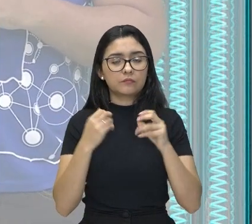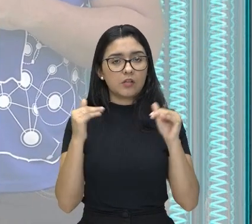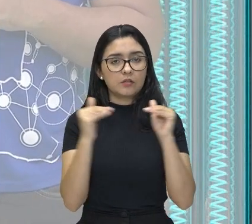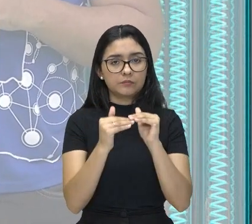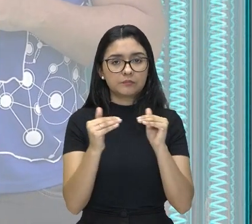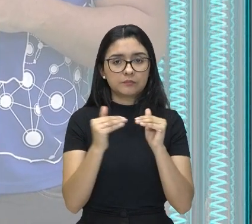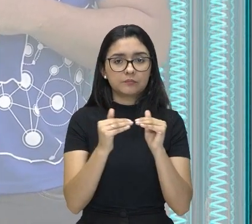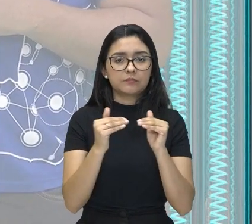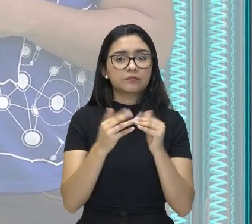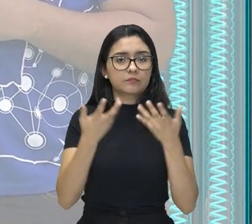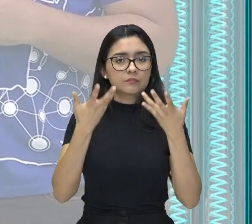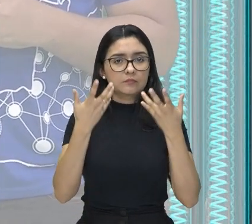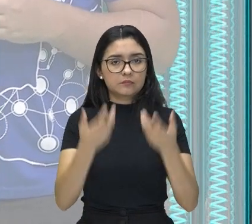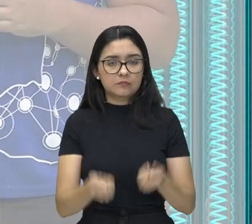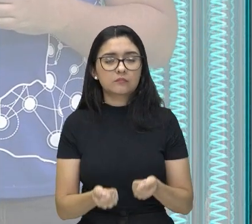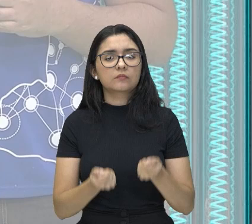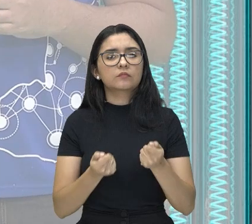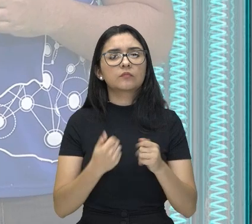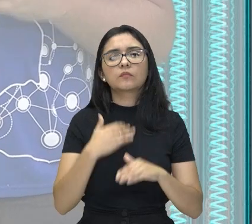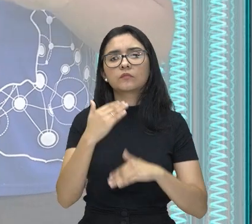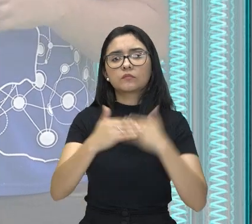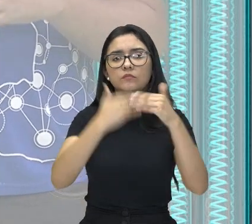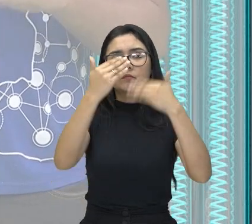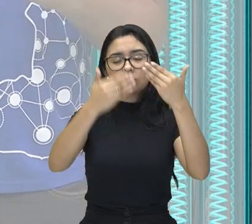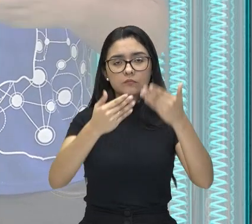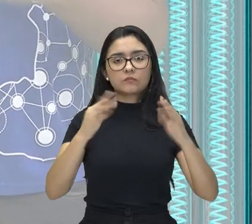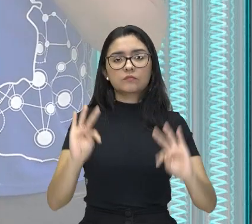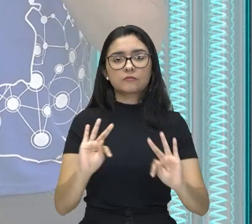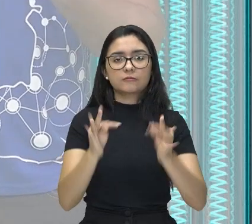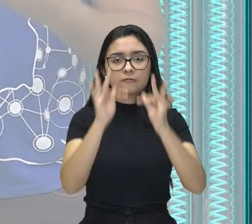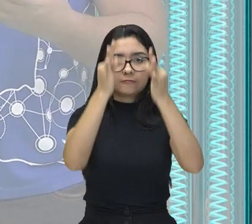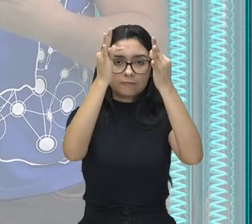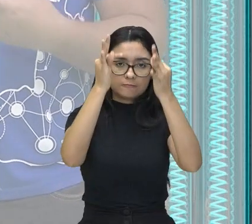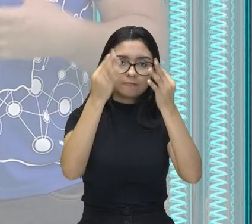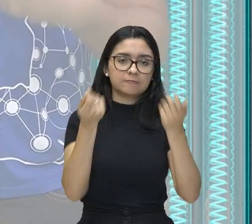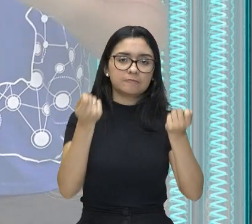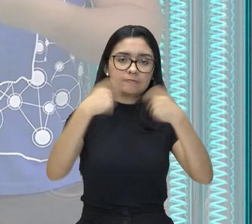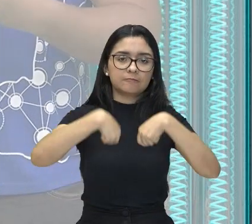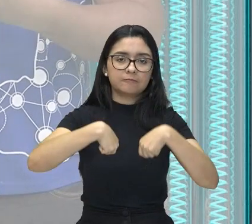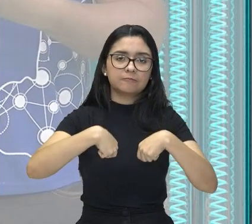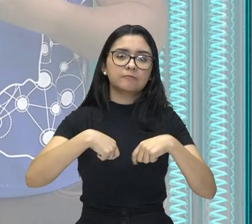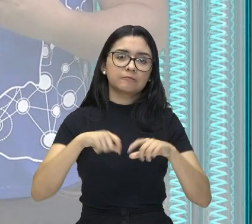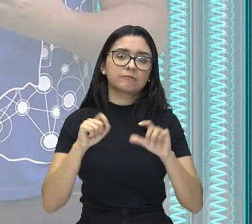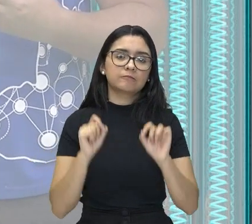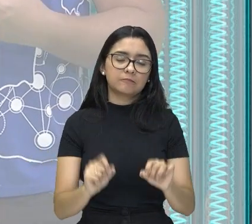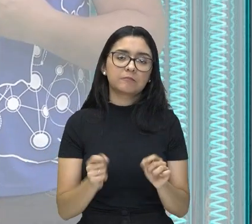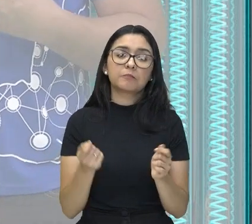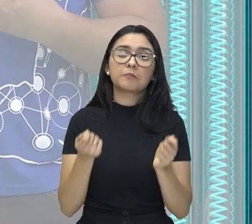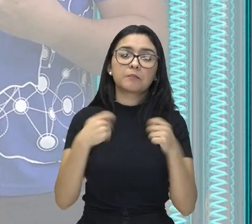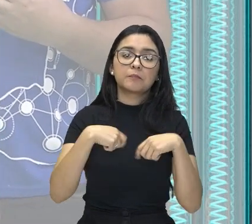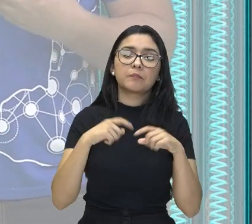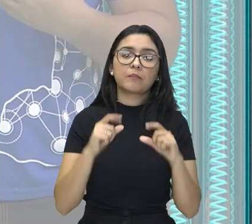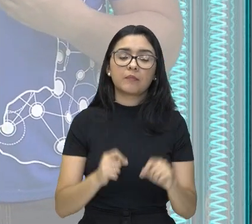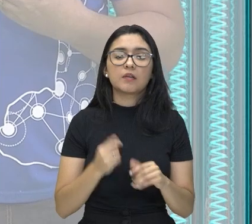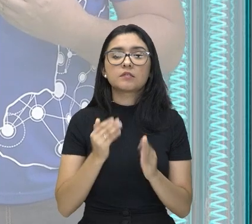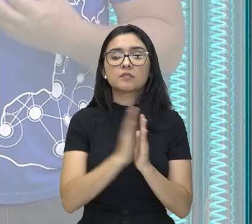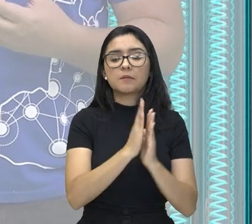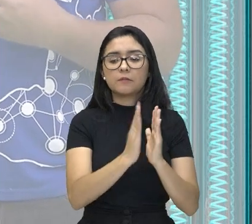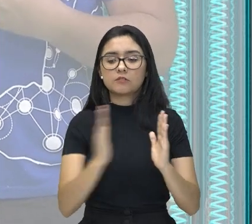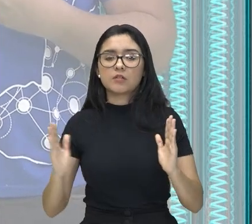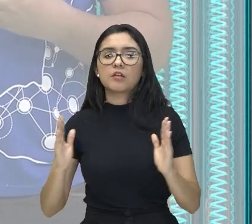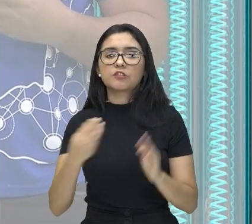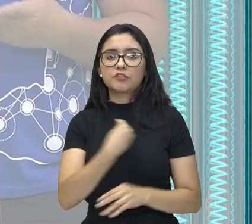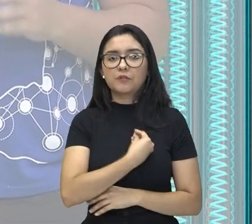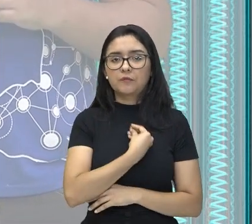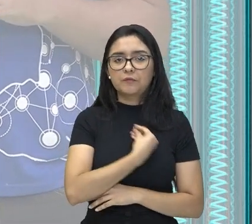concorda, ela acredita que os avanços tecnológicos já são suficientes para promover esse processo de